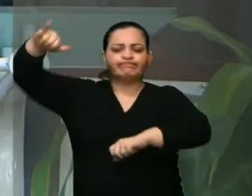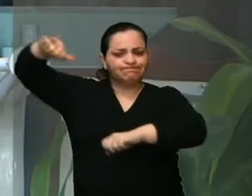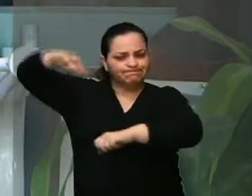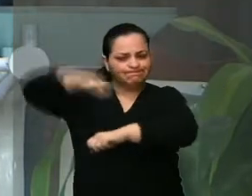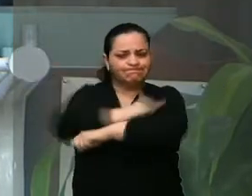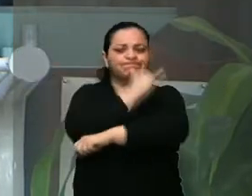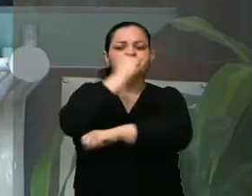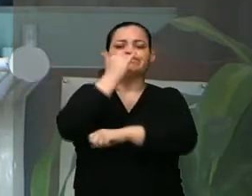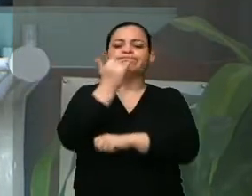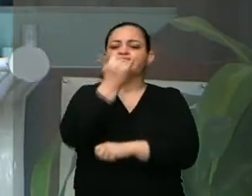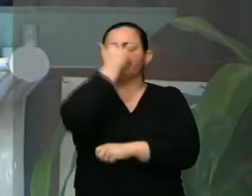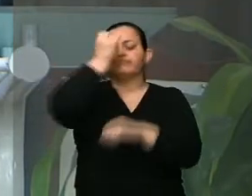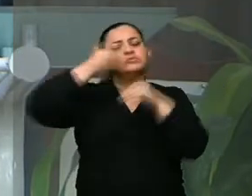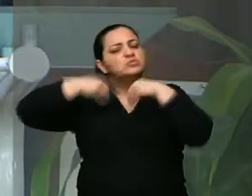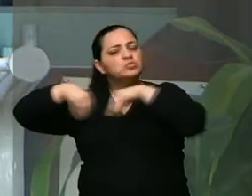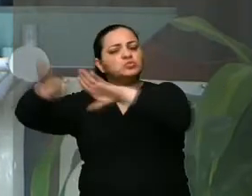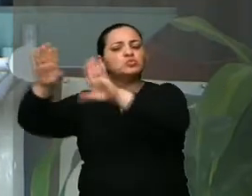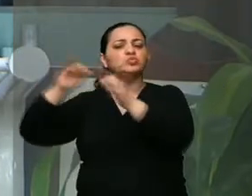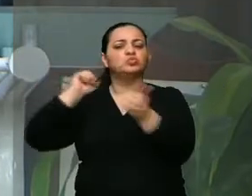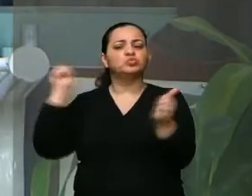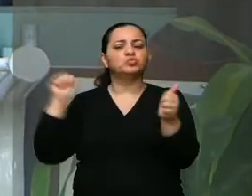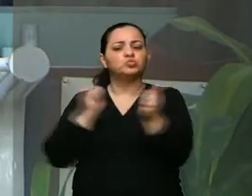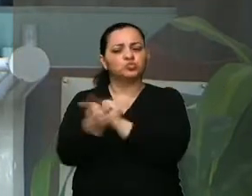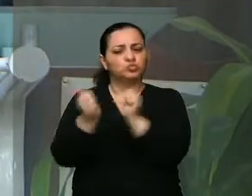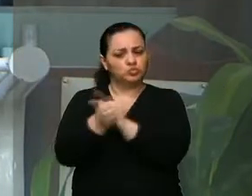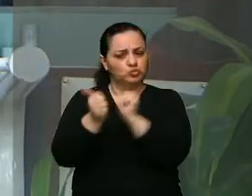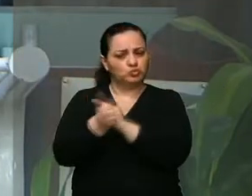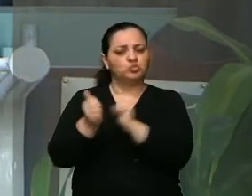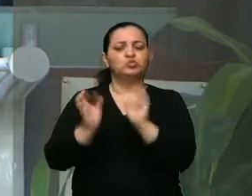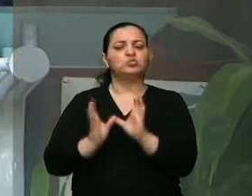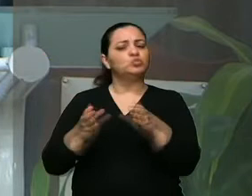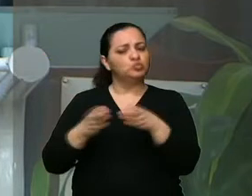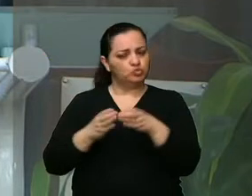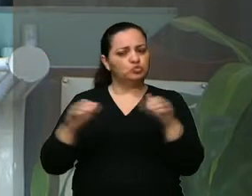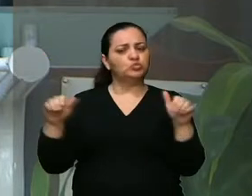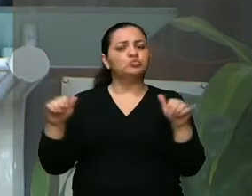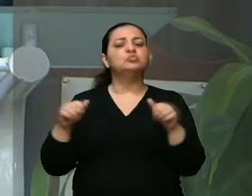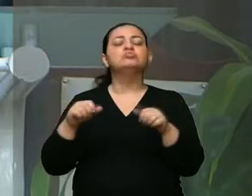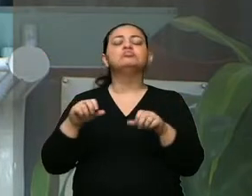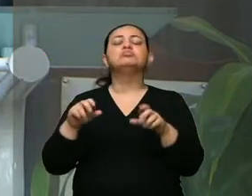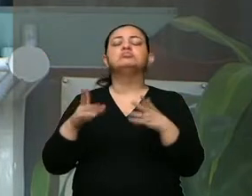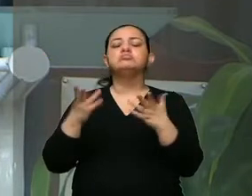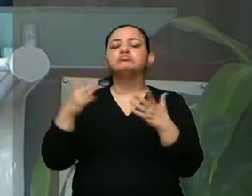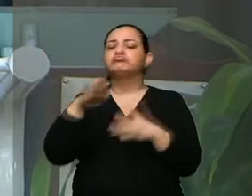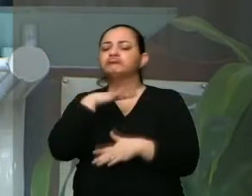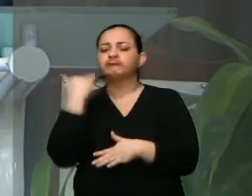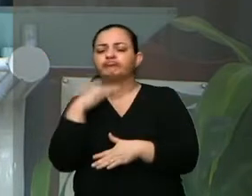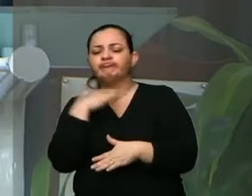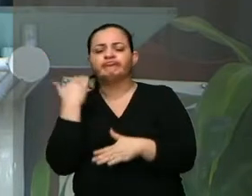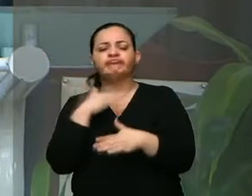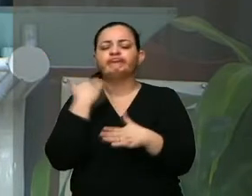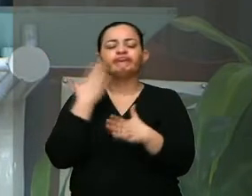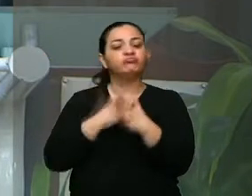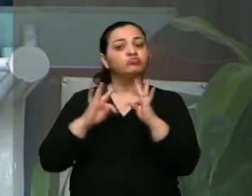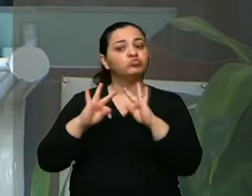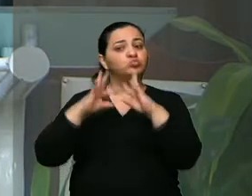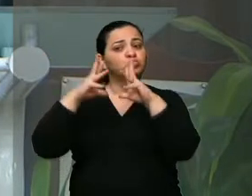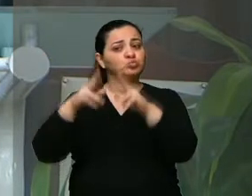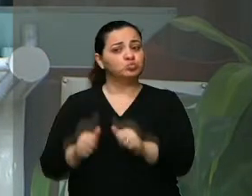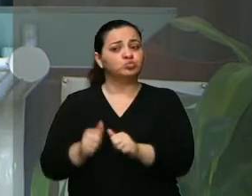levou aquele o time e morreram praticamente todos